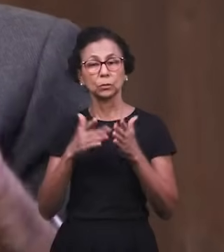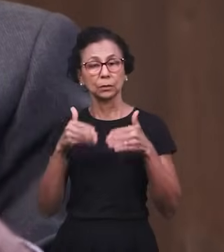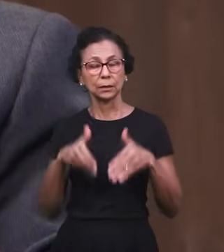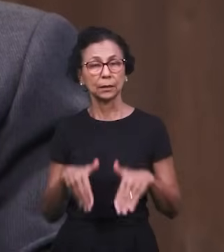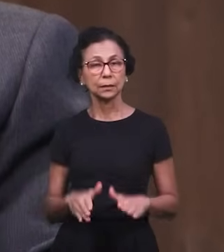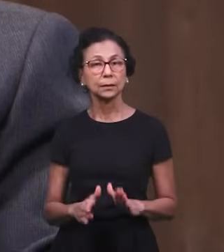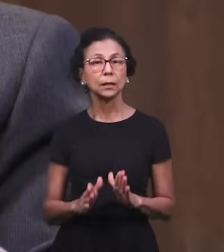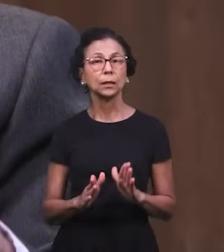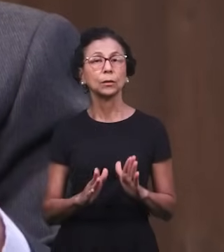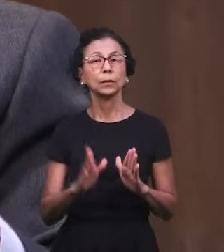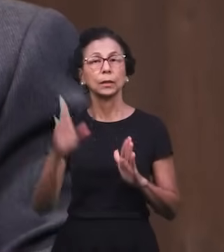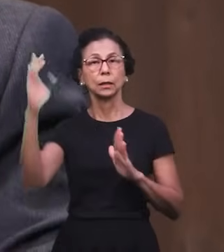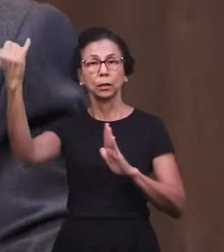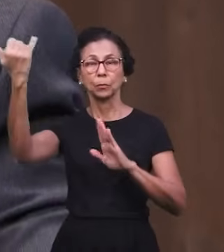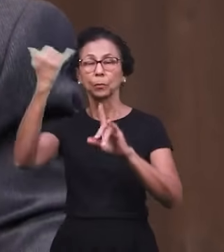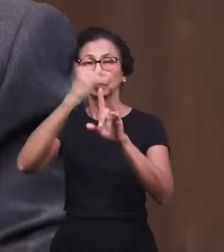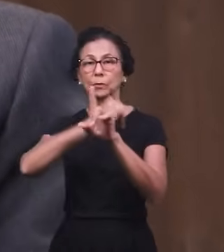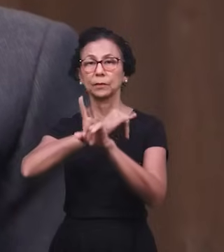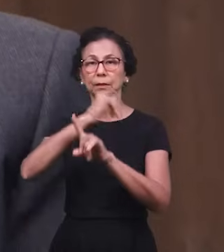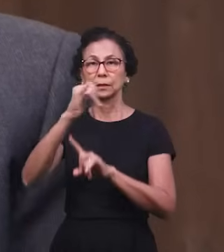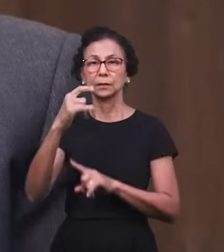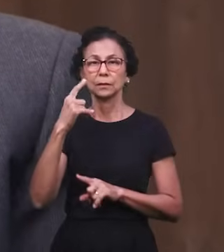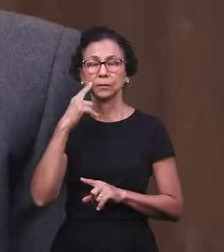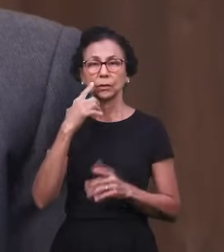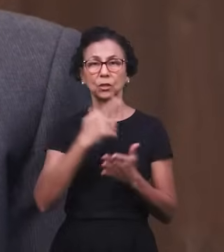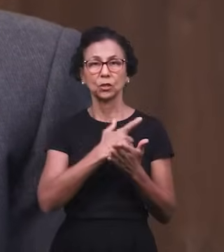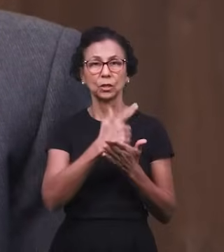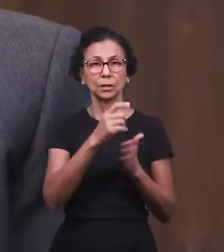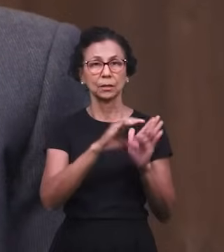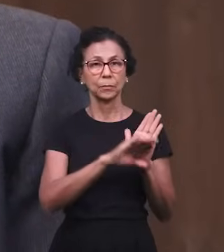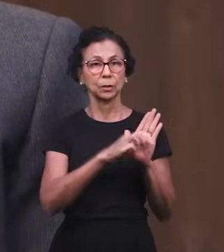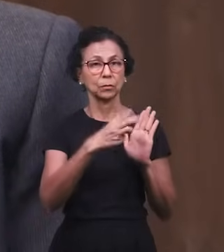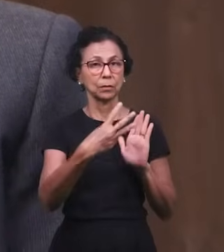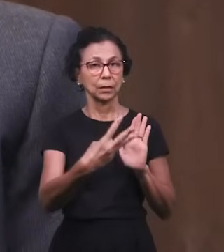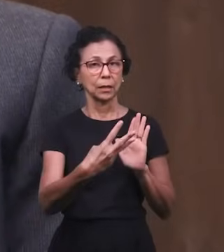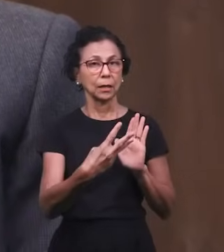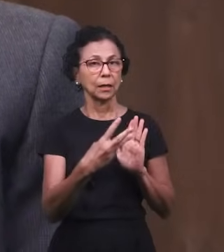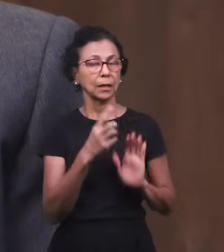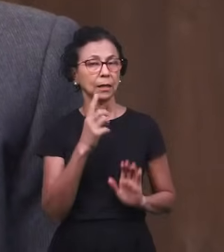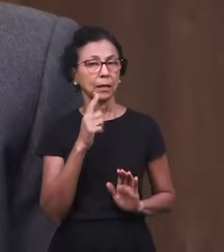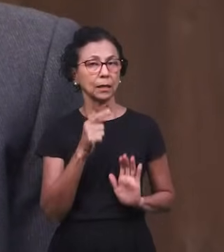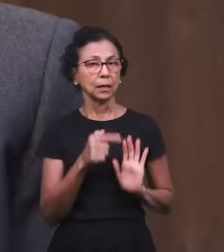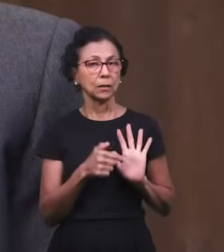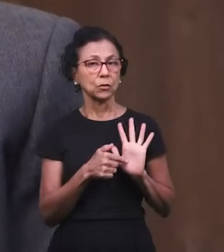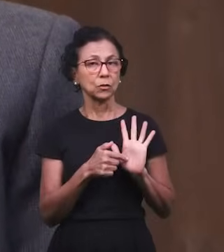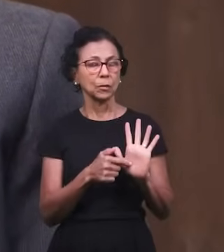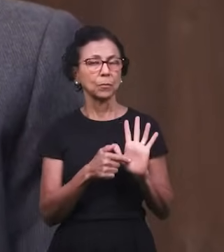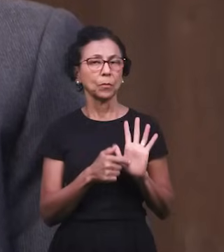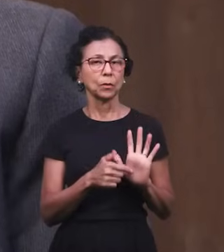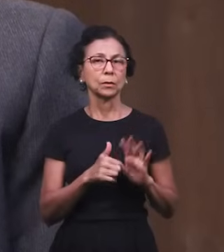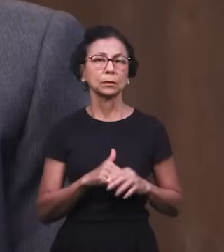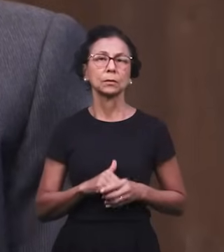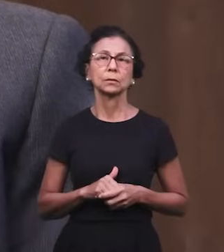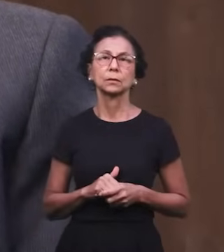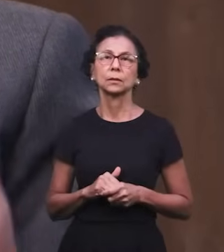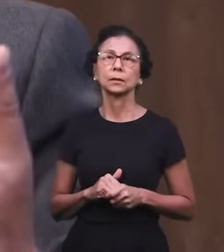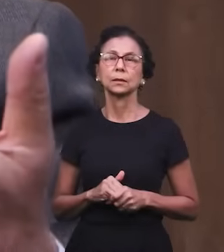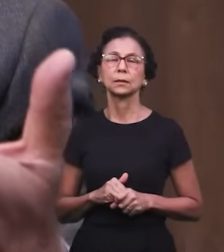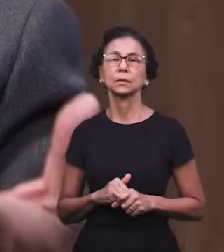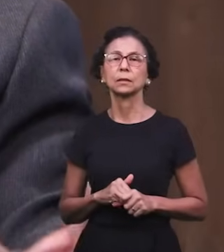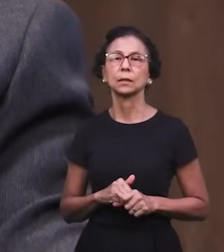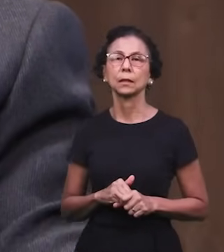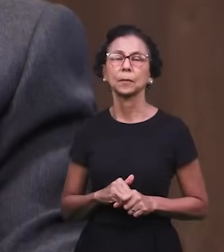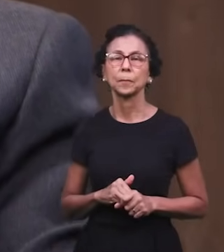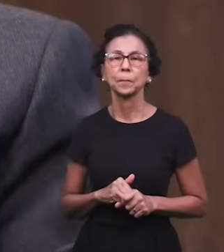primeiro apontamento para esse dia, quando a palavra fala, né, da semente